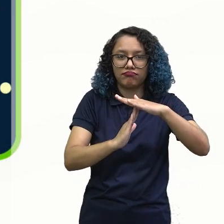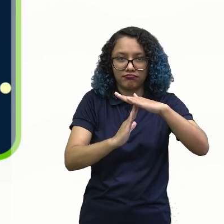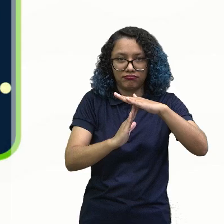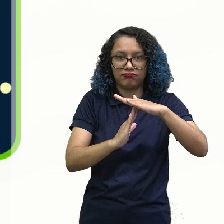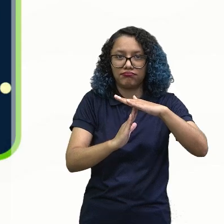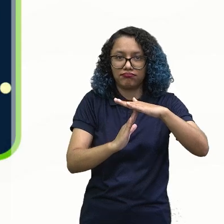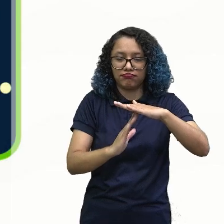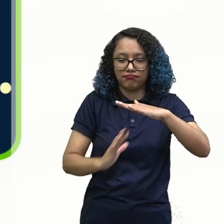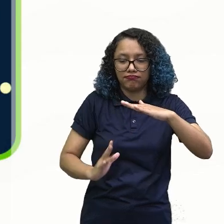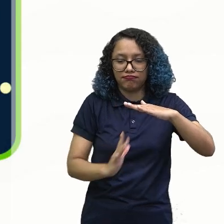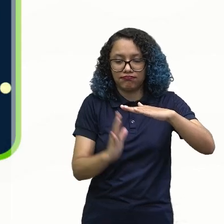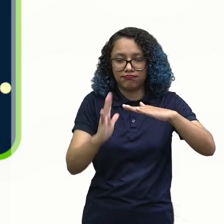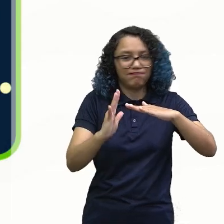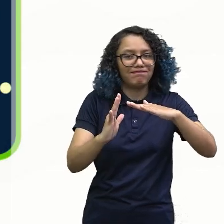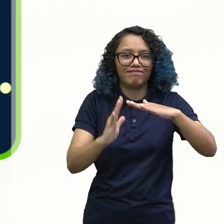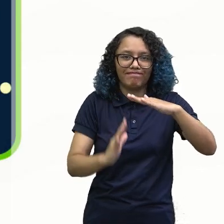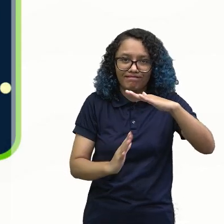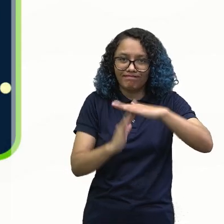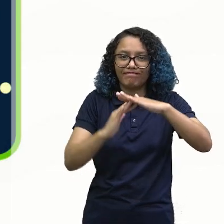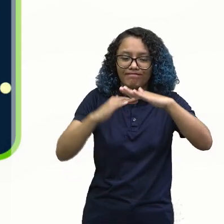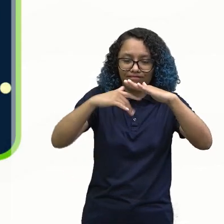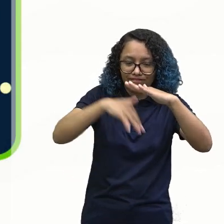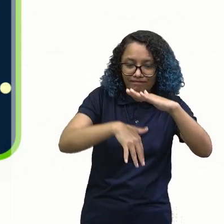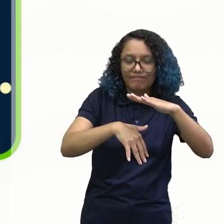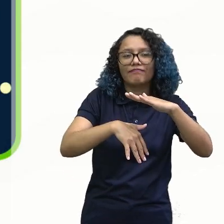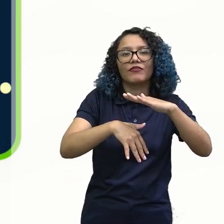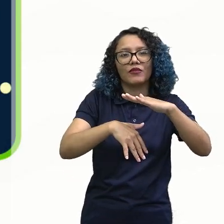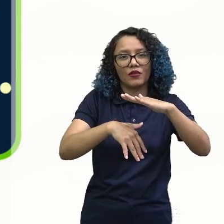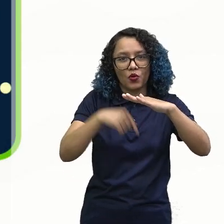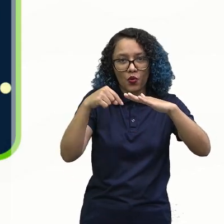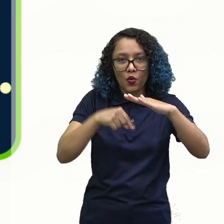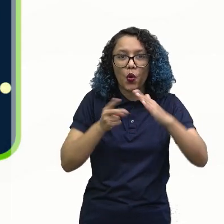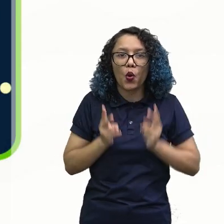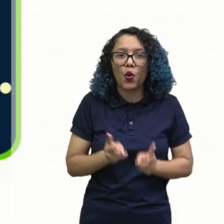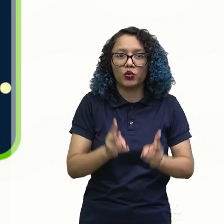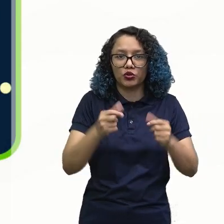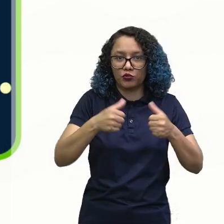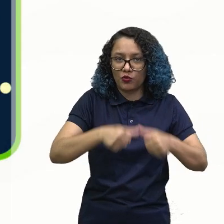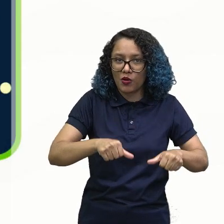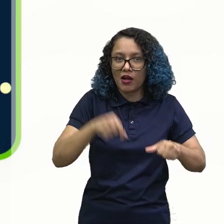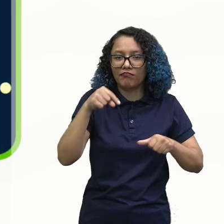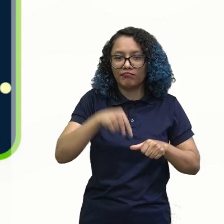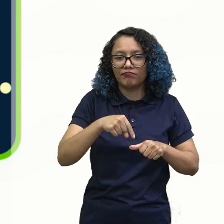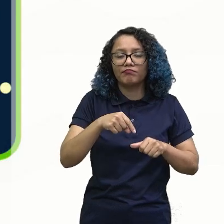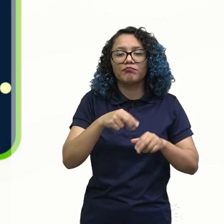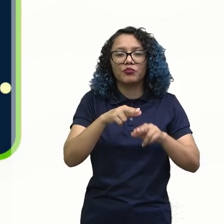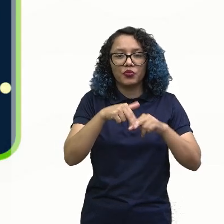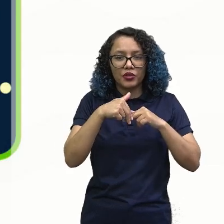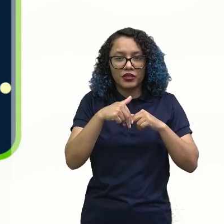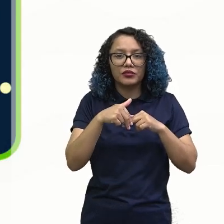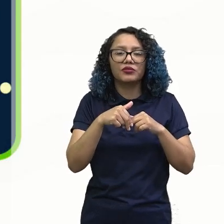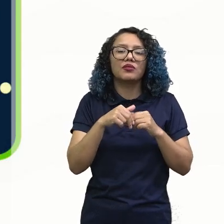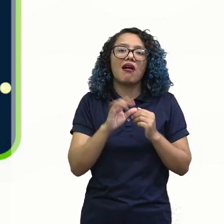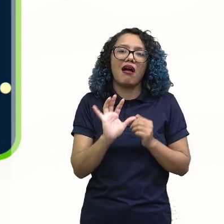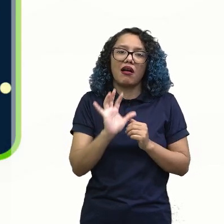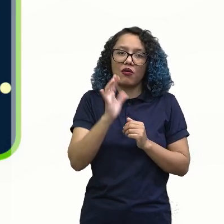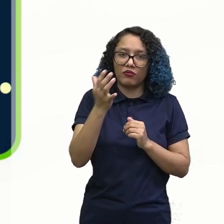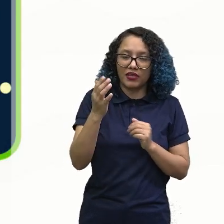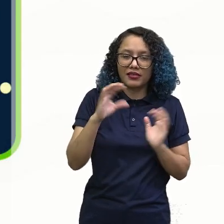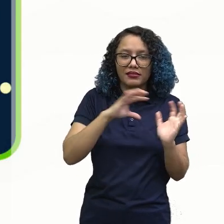aí volta de novo para a superfície, causando isso que a gente chama de efeito